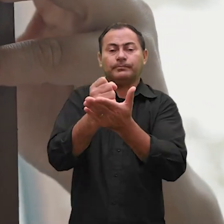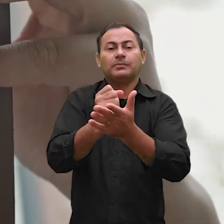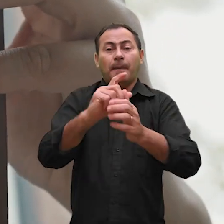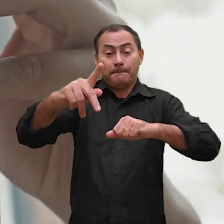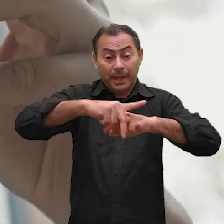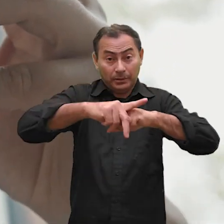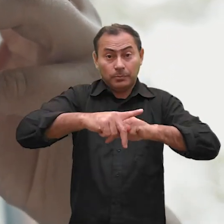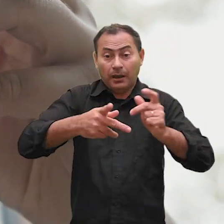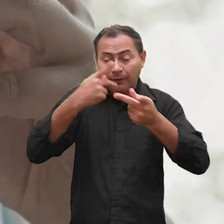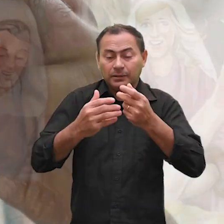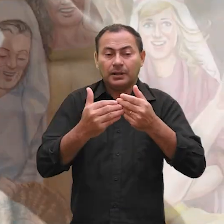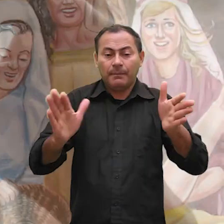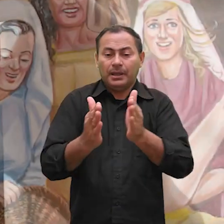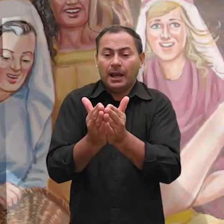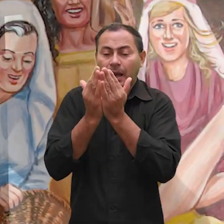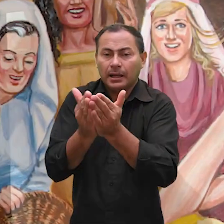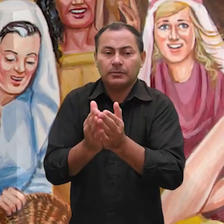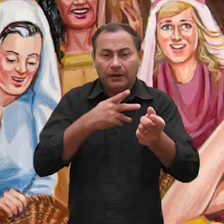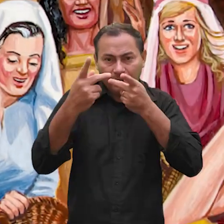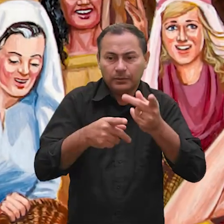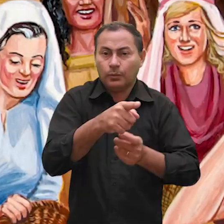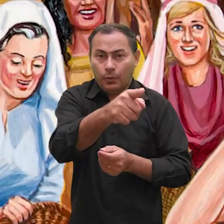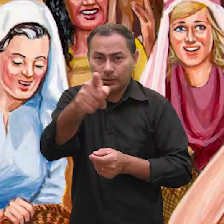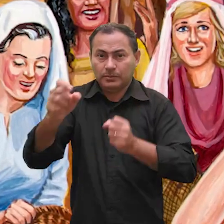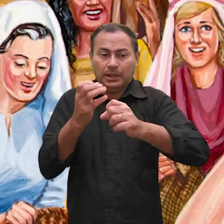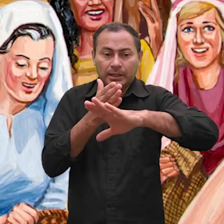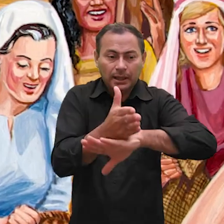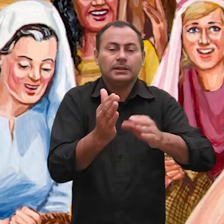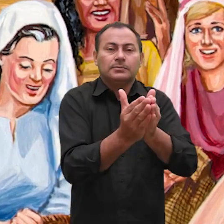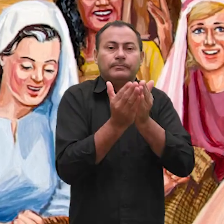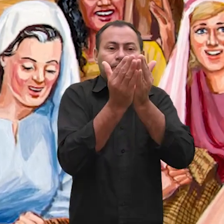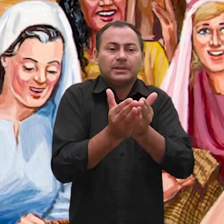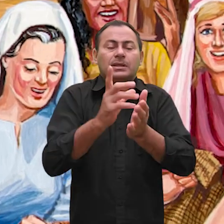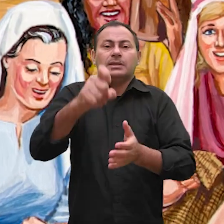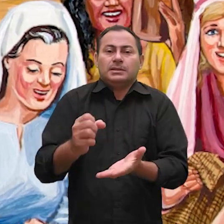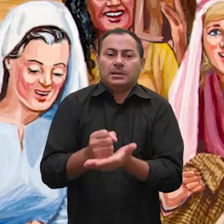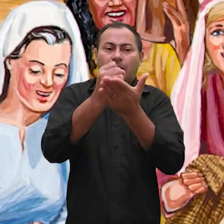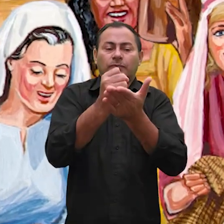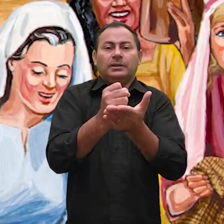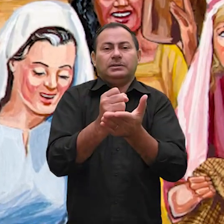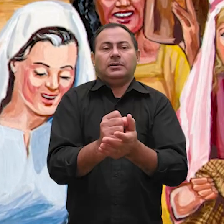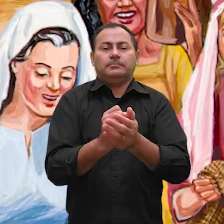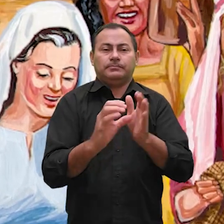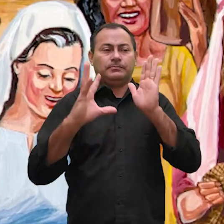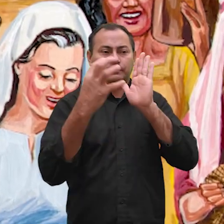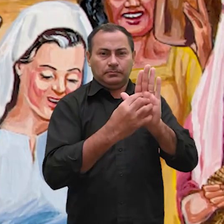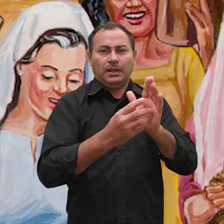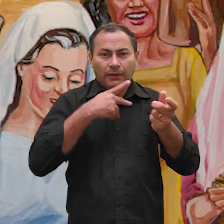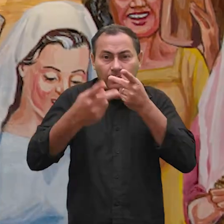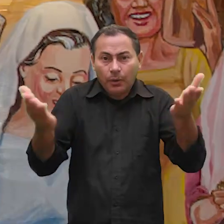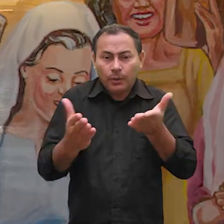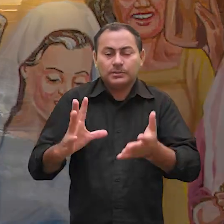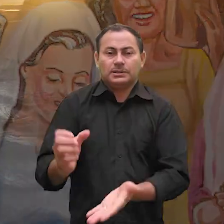salvação. Ele diz que Noé abria a arca para as pessoas e dizia: você pode entrar nessa arca e ser salvo. Esse é um grande símbolo